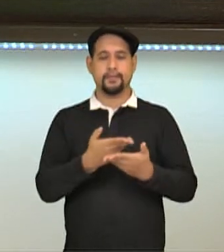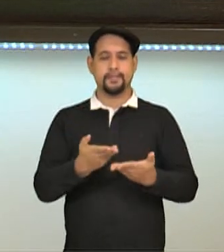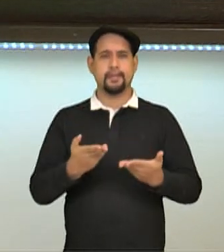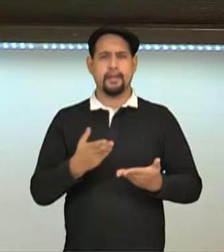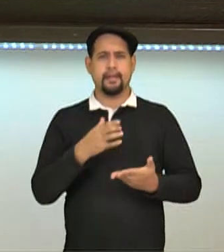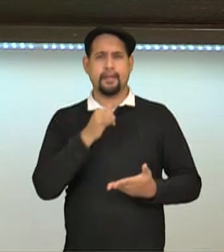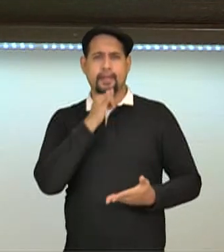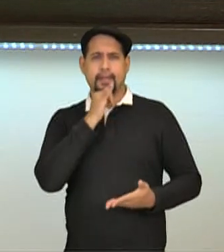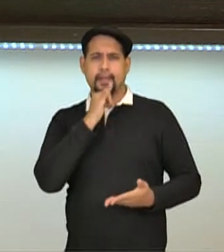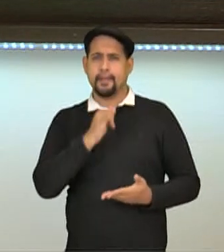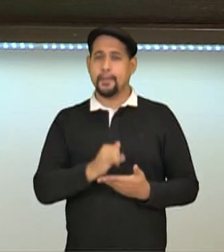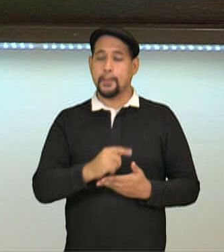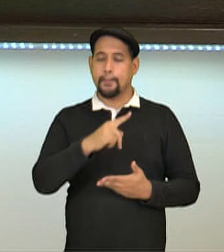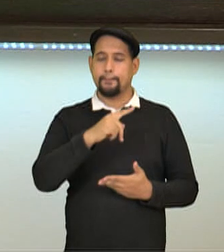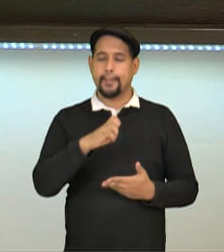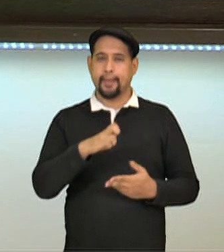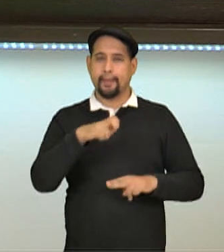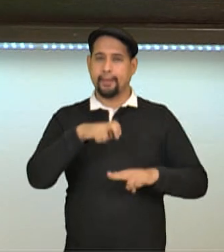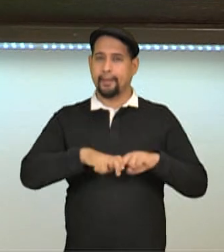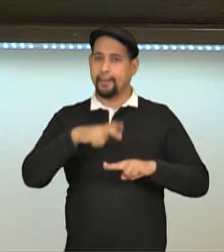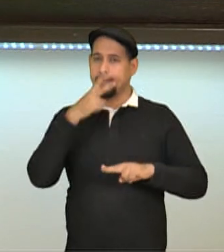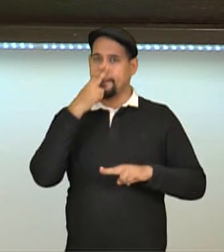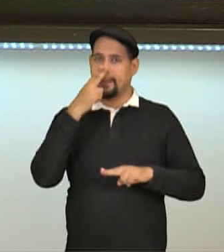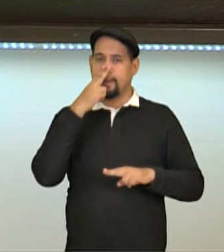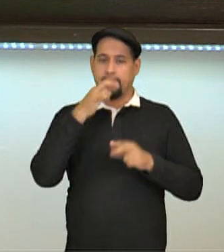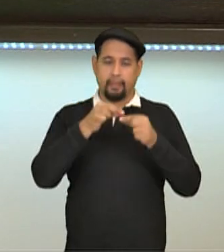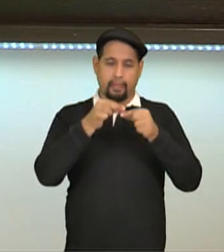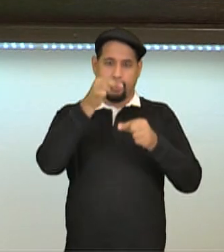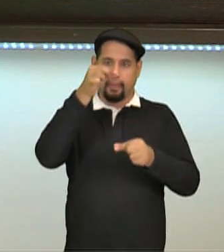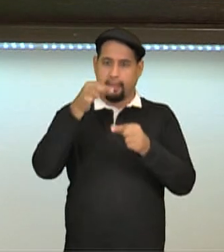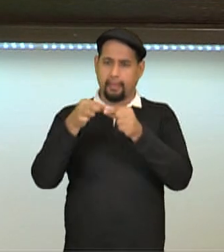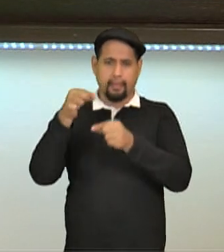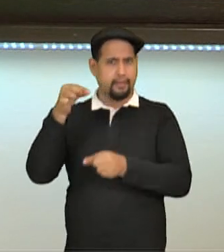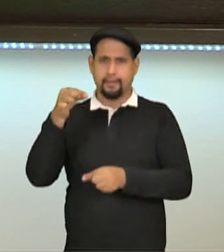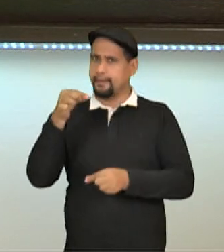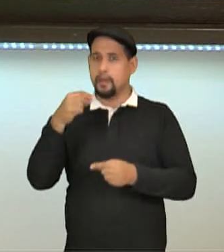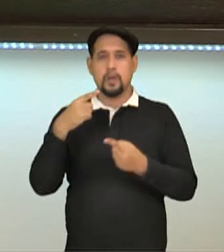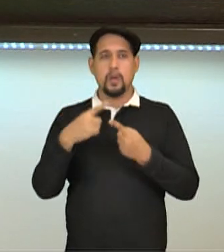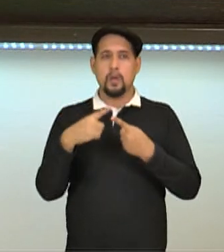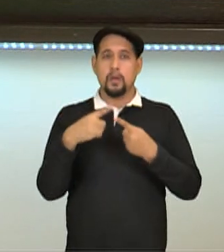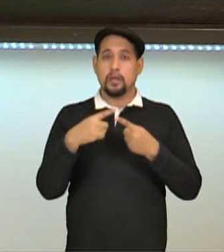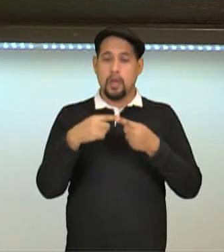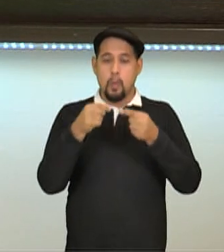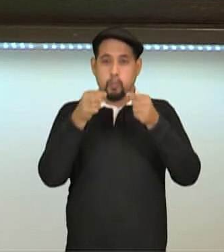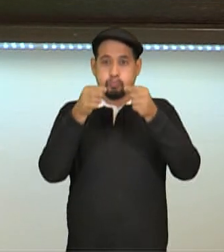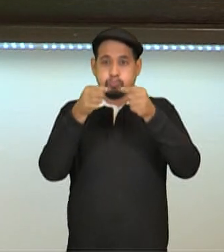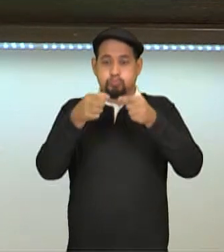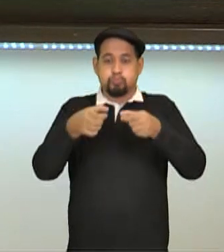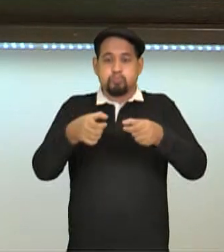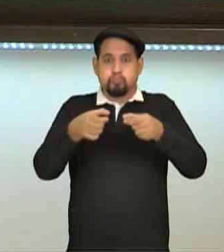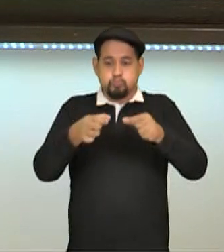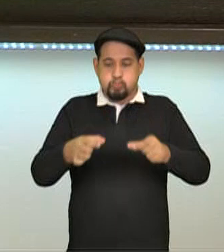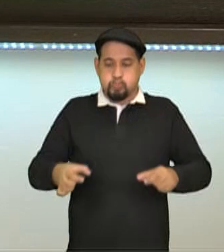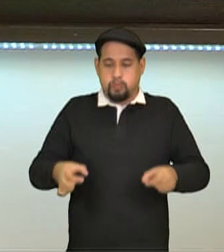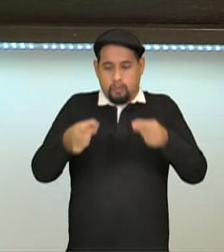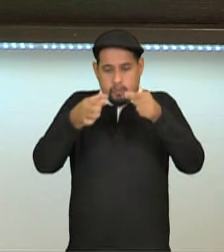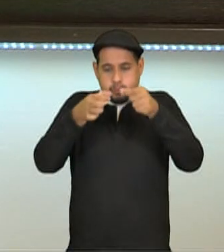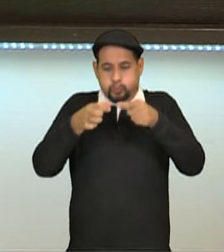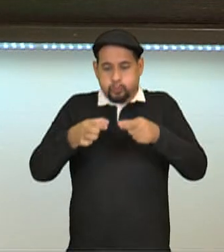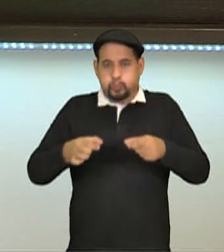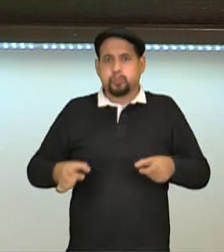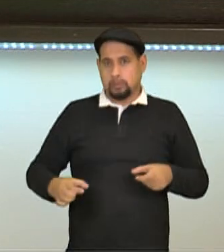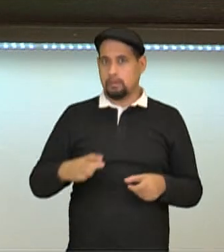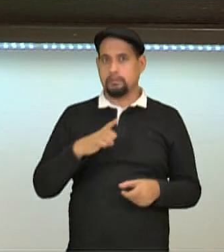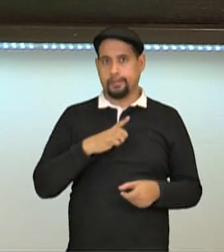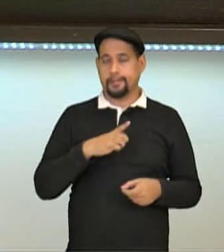os pés aqui da cadeira dão a ideia de reta. Não dá a ideia de reta, porque ele é gordinho, né? Ele tem mais dimensões ali,